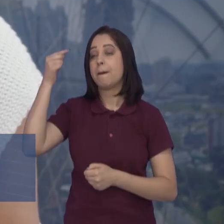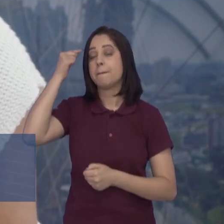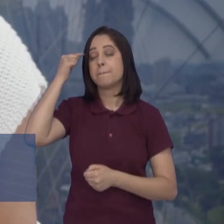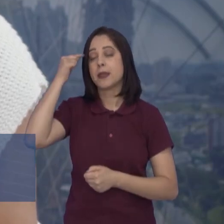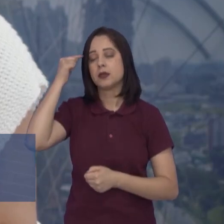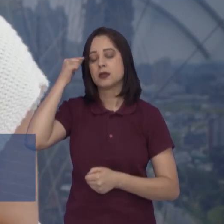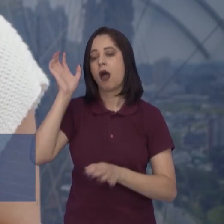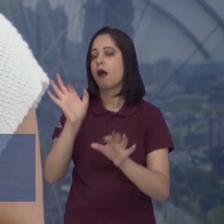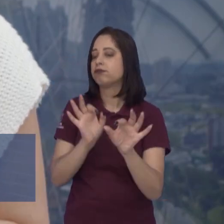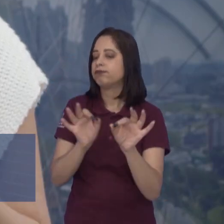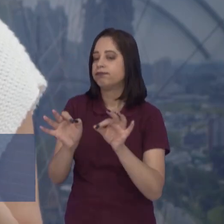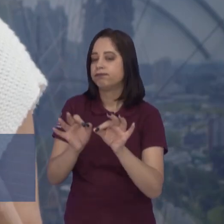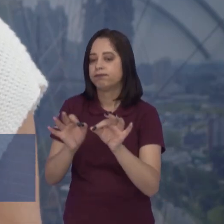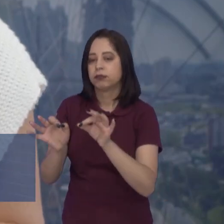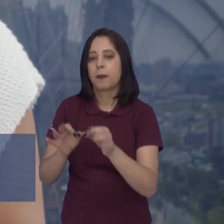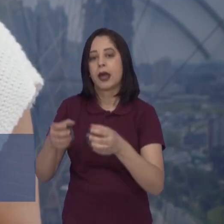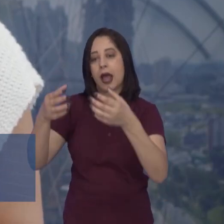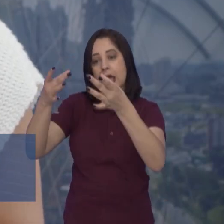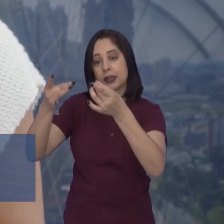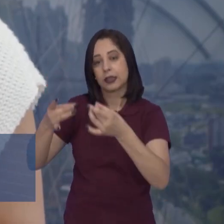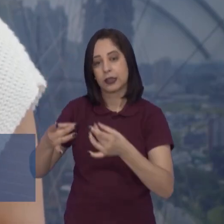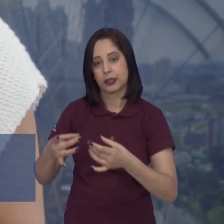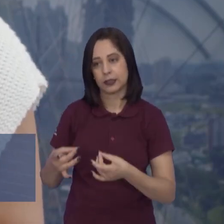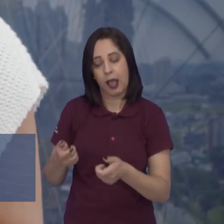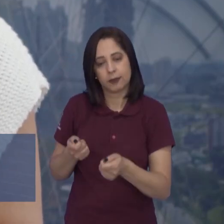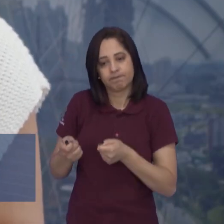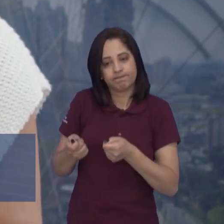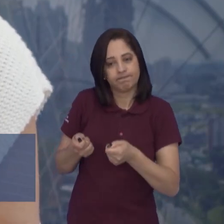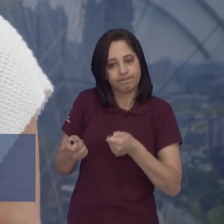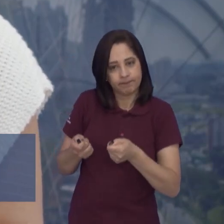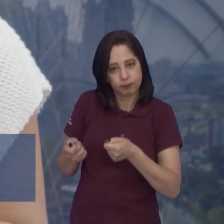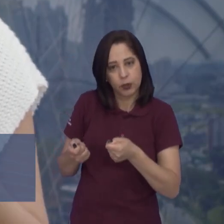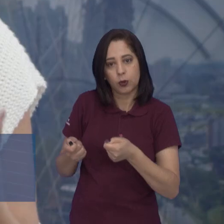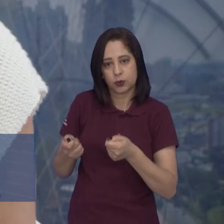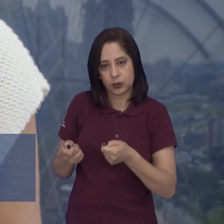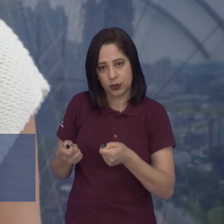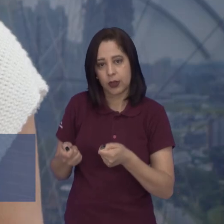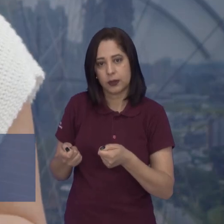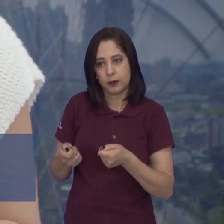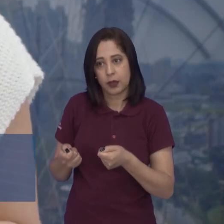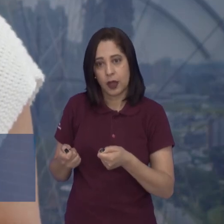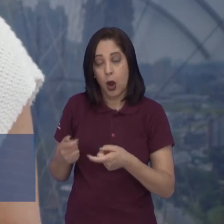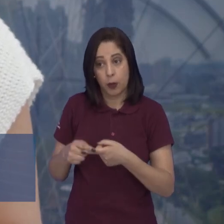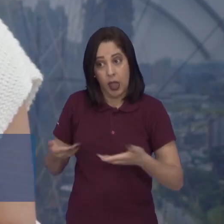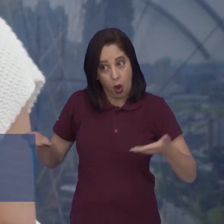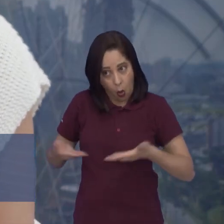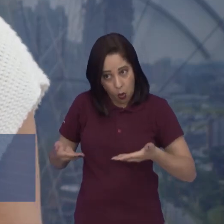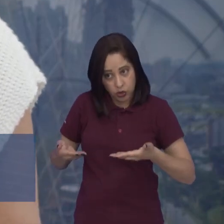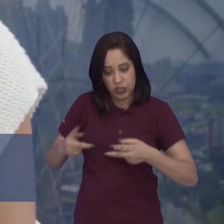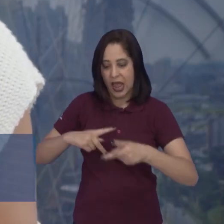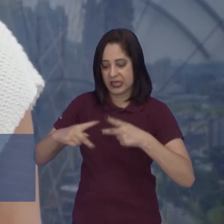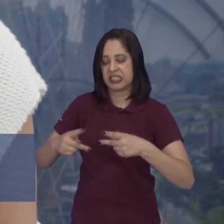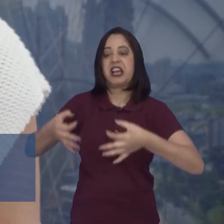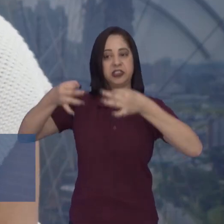nossa cidade é pensar também o quanto a gente tem controle disso para que o quão boa ela é hoje se mantenha por